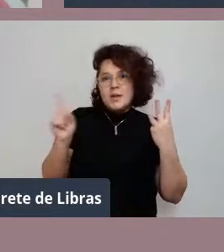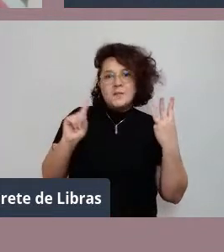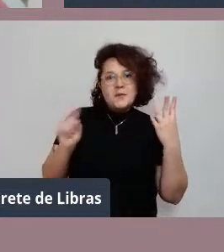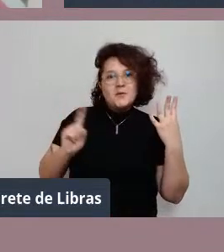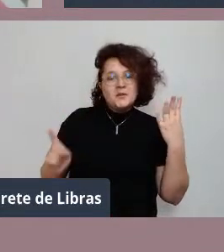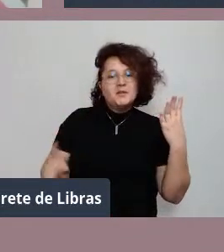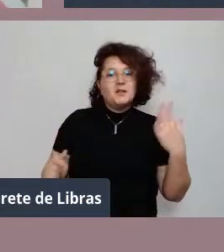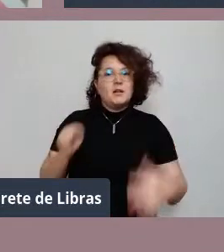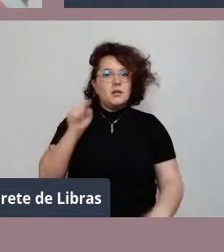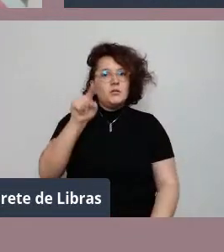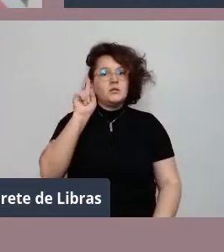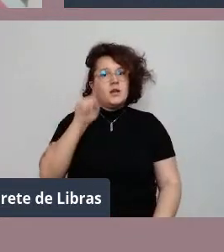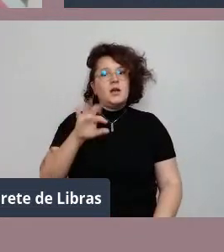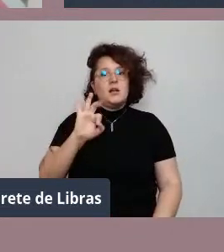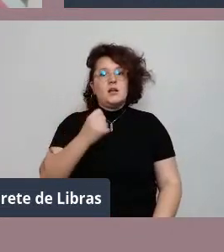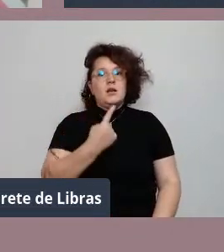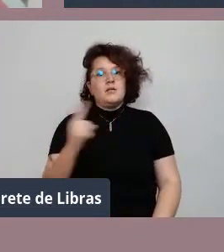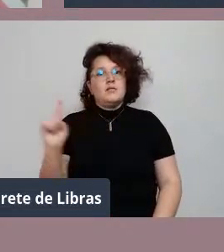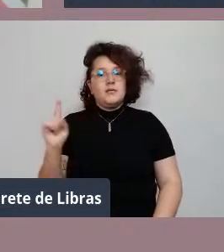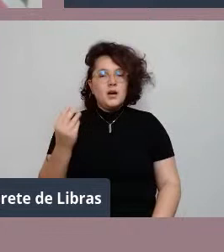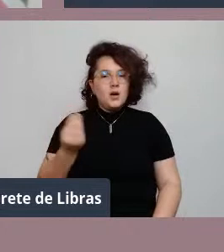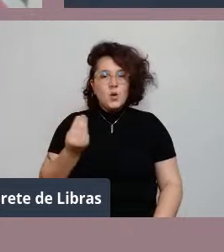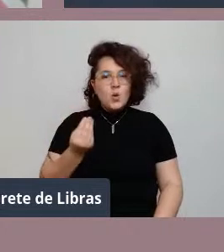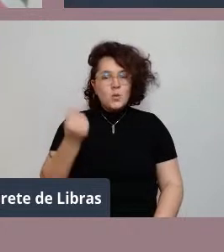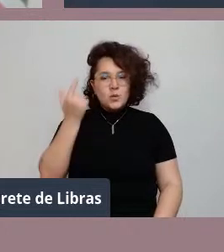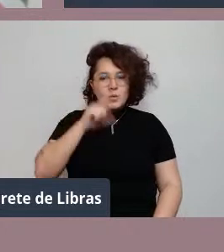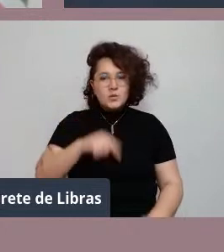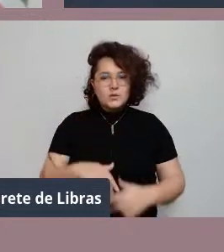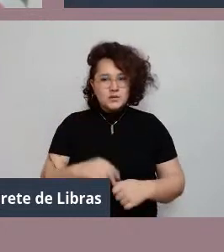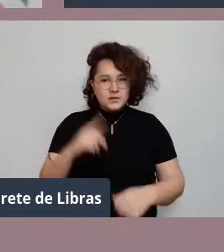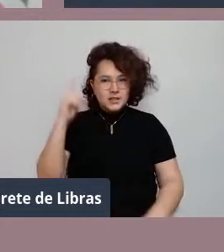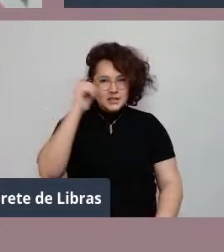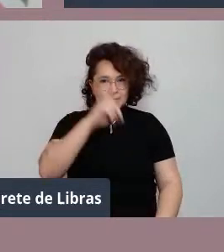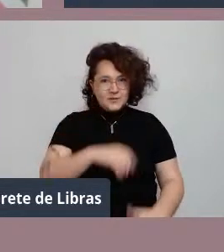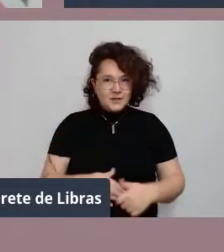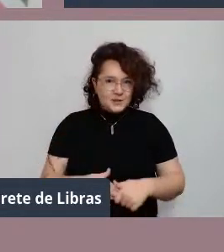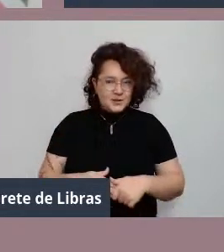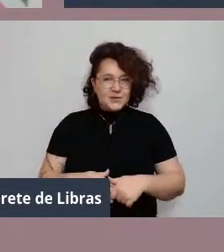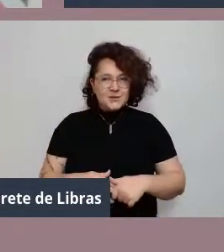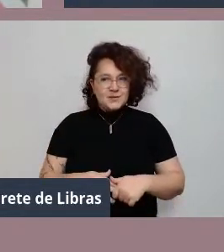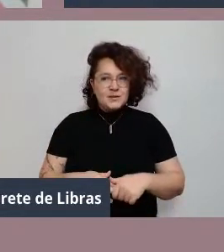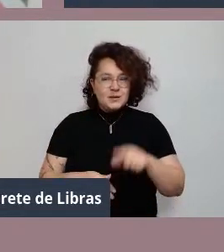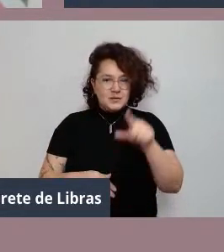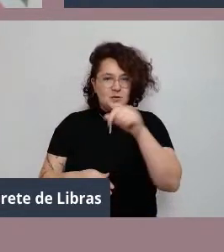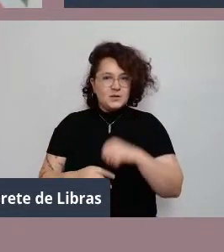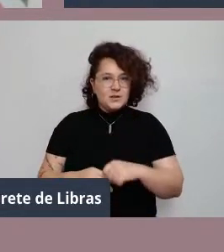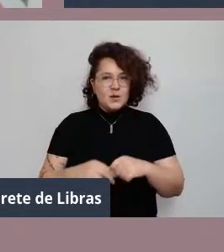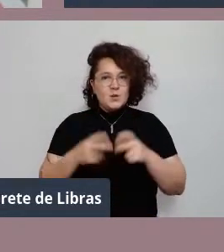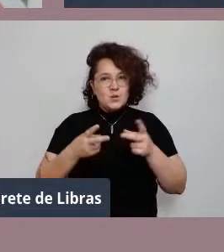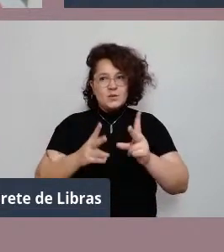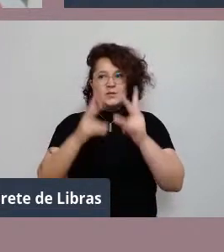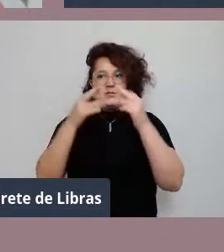você era muito fã, né? Assim, foi difícil para você manter essa dignidade?